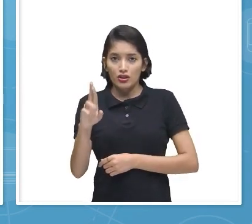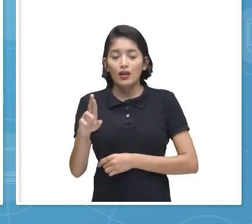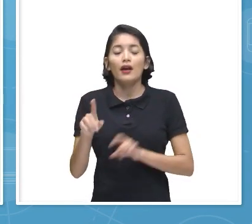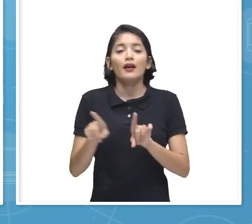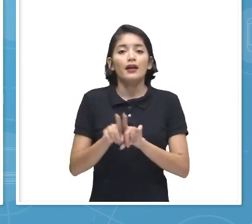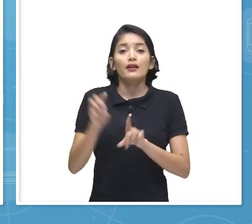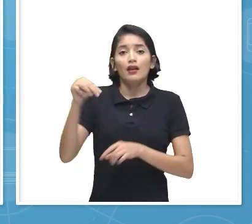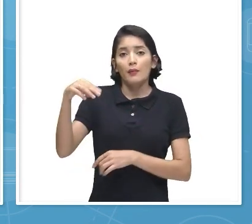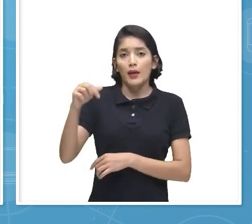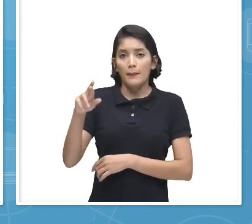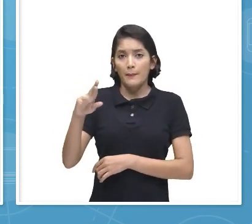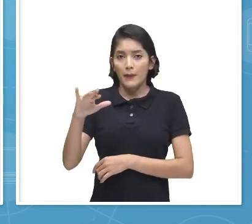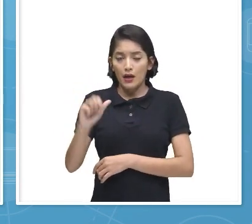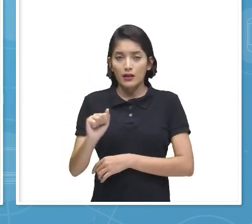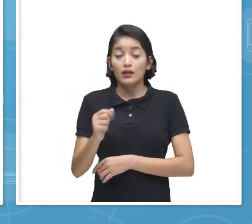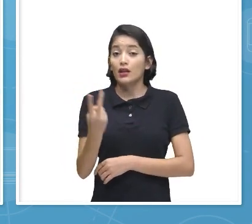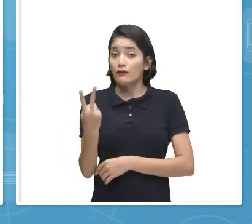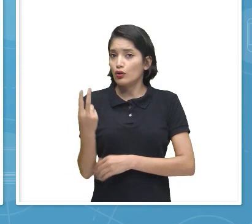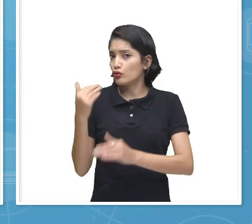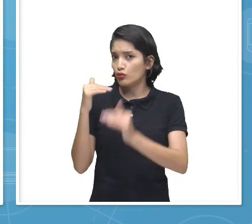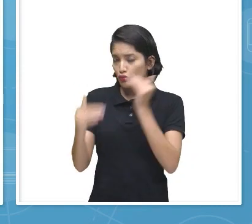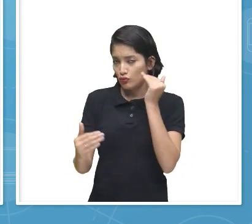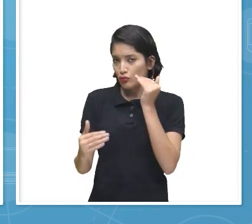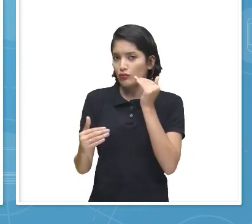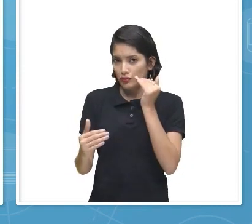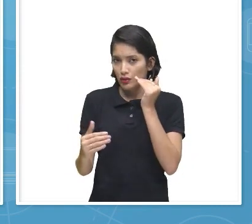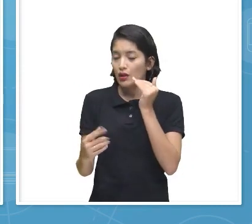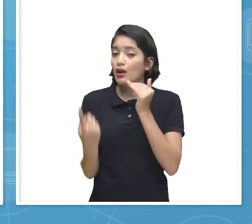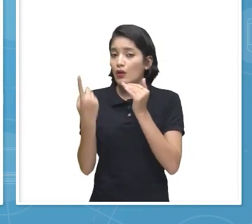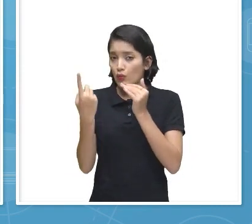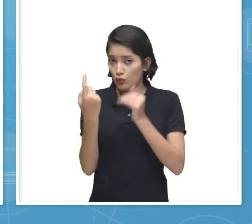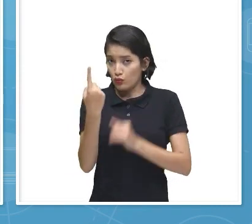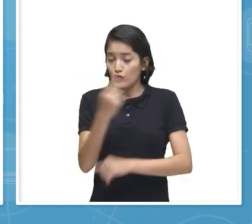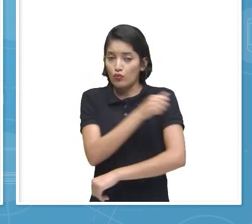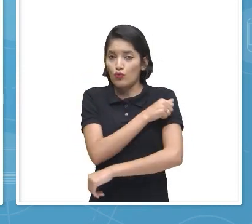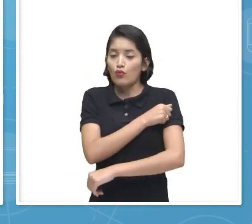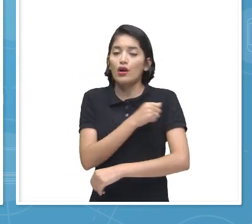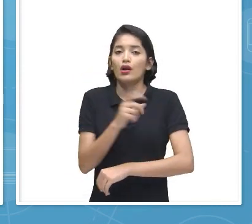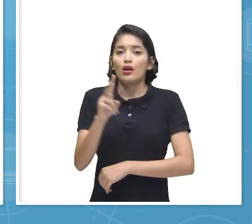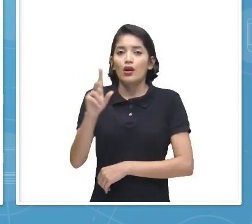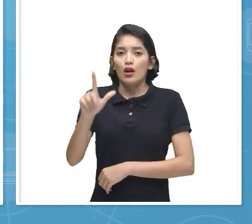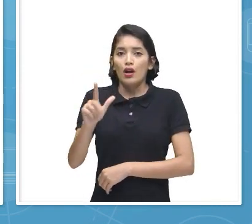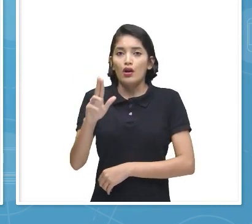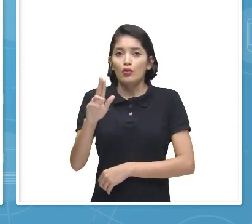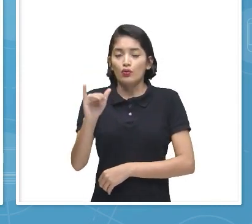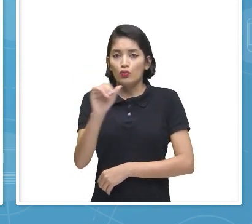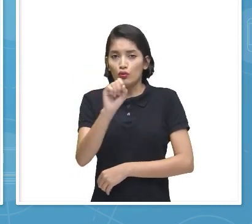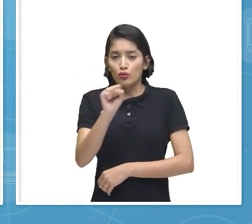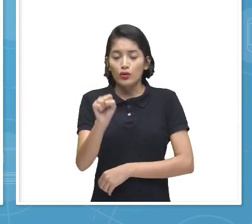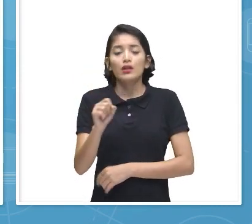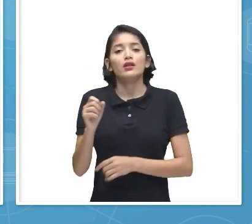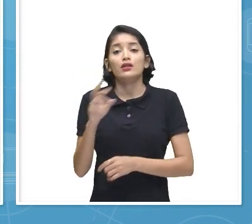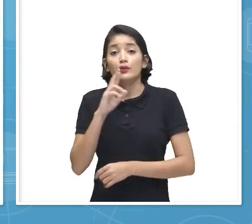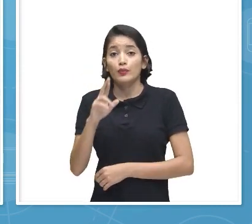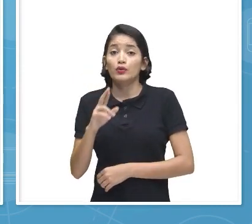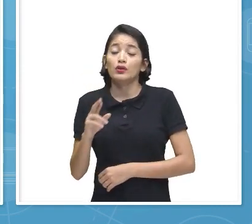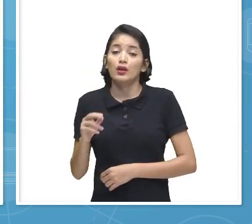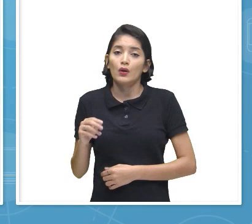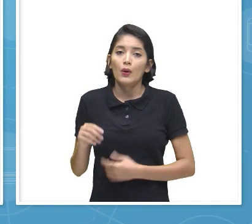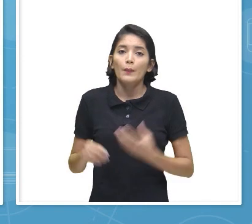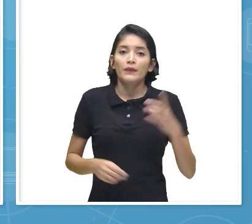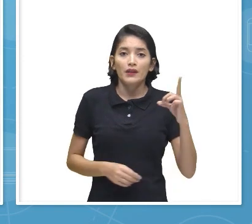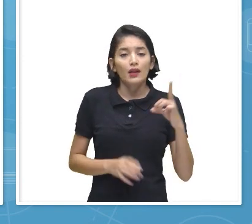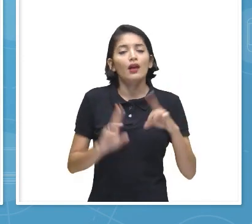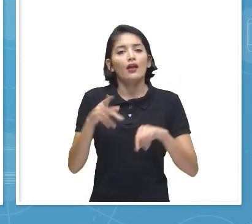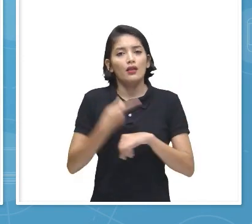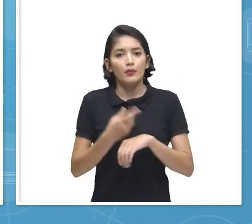aí a gente tem alguém que teve dois que discordaram. Na verdade foi o mesmo aluno, ele discordou. O Luiz Gustavo, que uma hora respondeu D, e depois ele foi para C. E depois ele